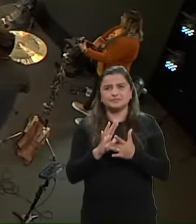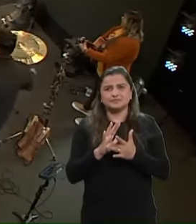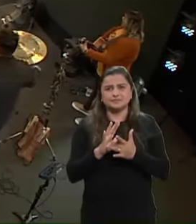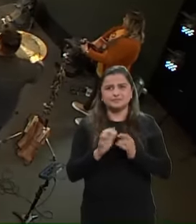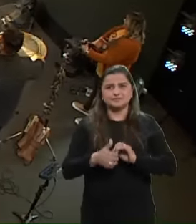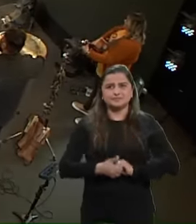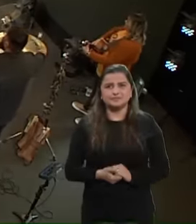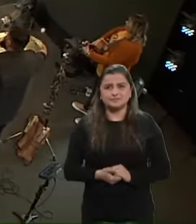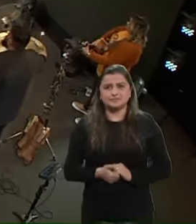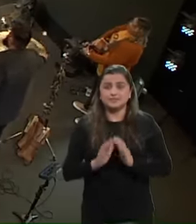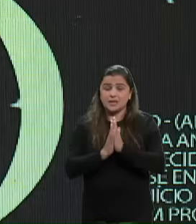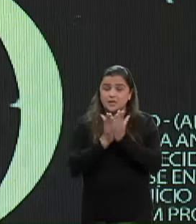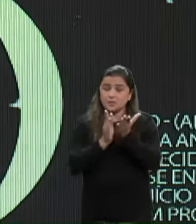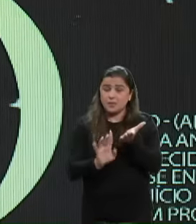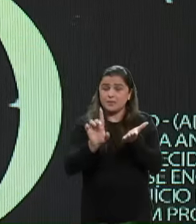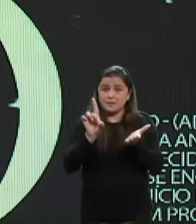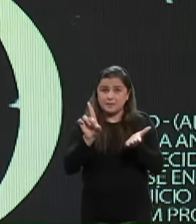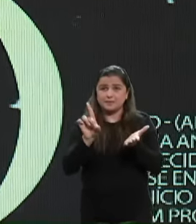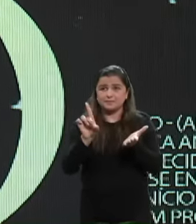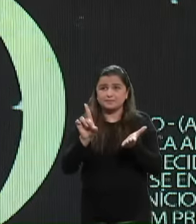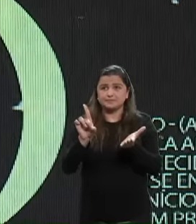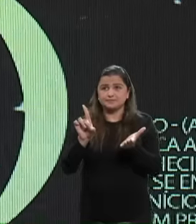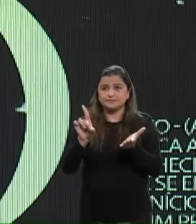Procura na tua Bíblia,